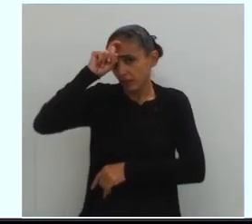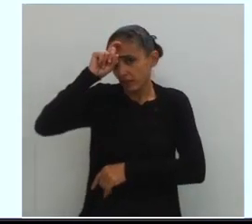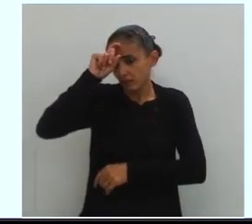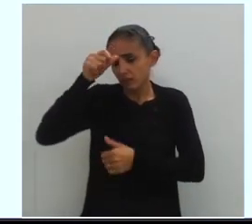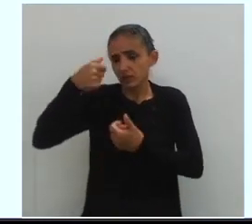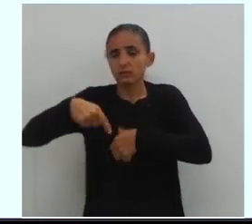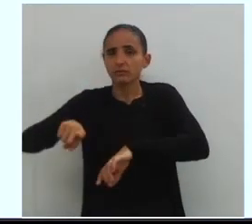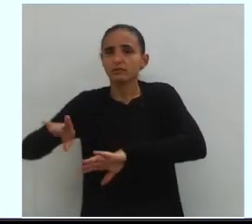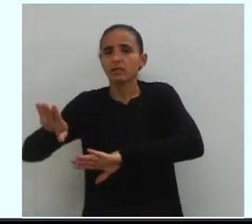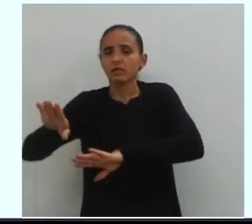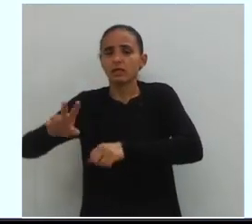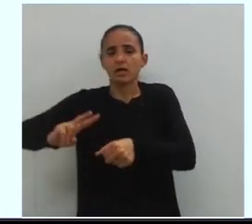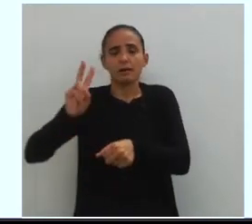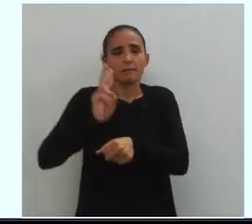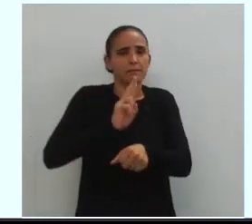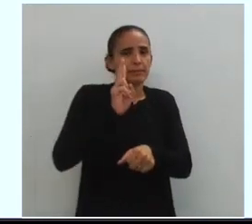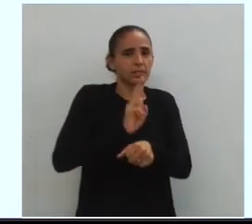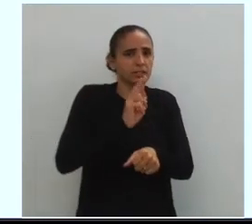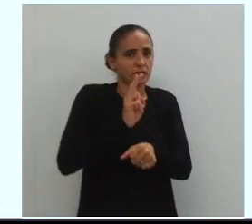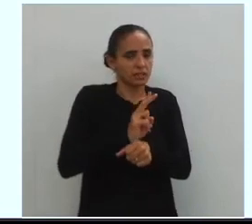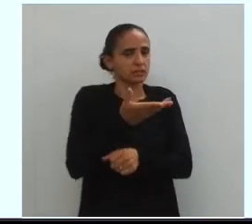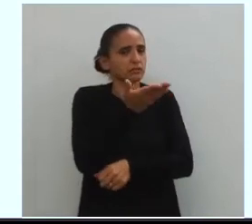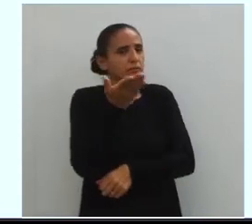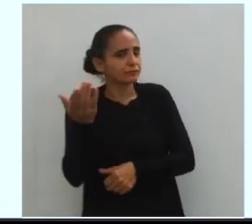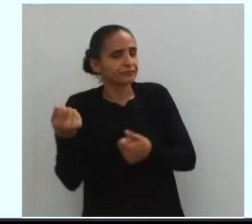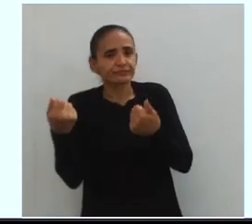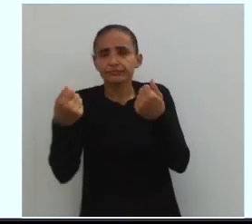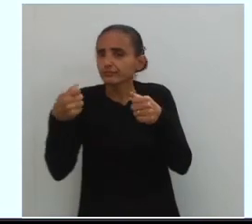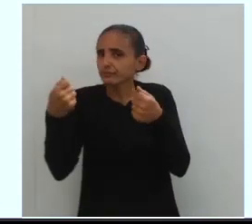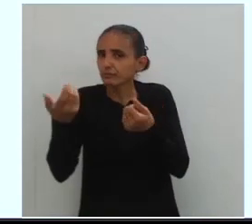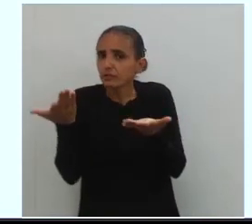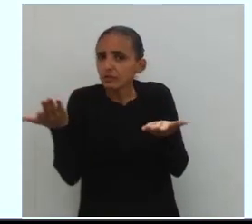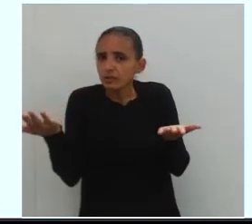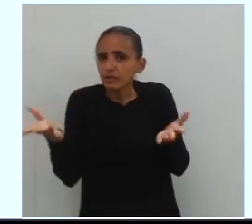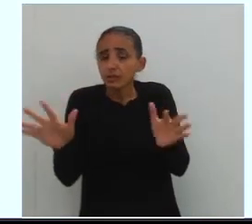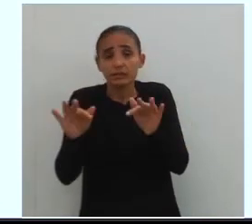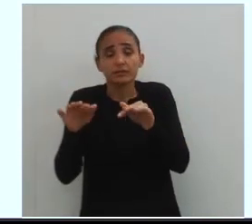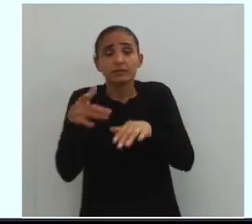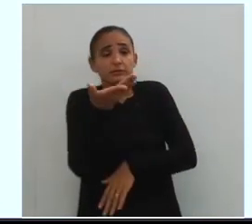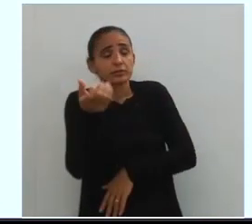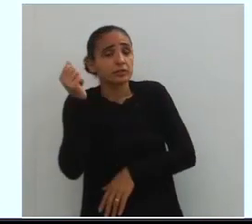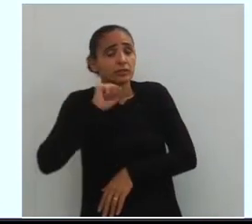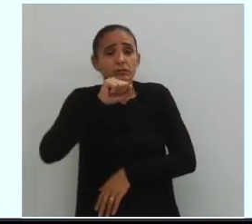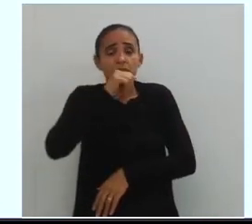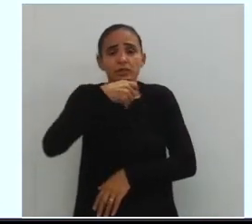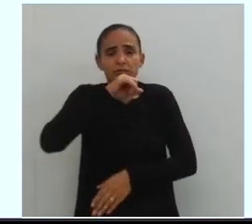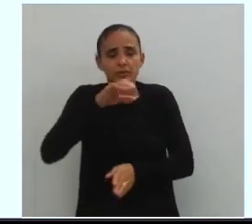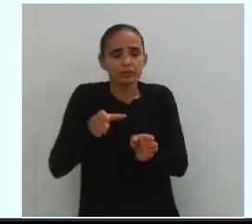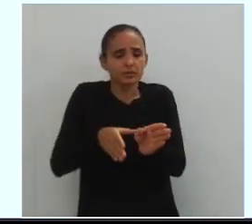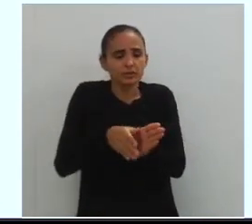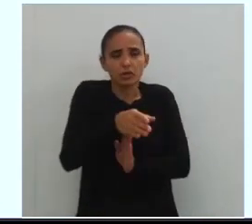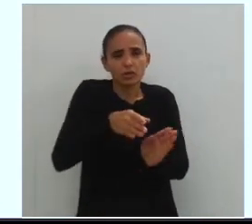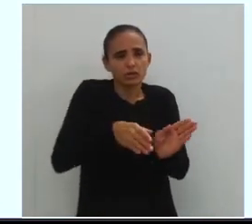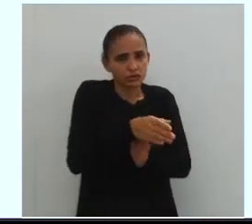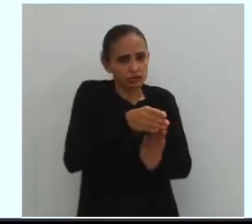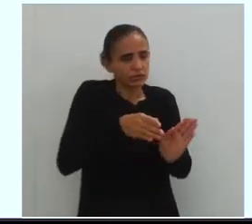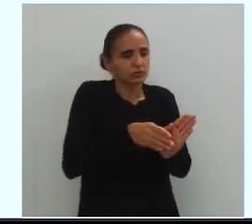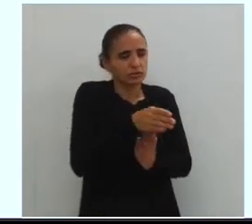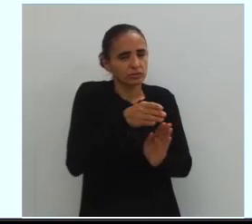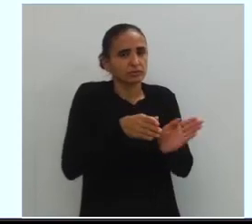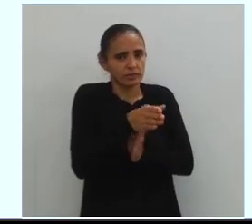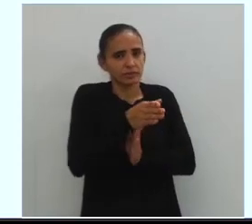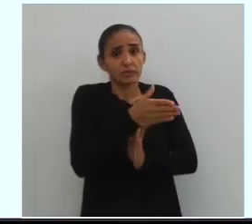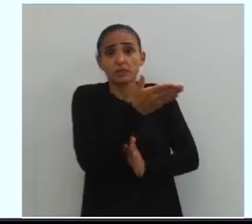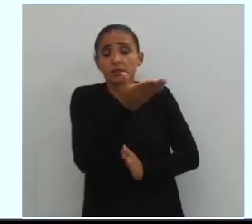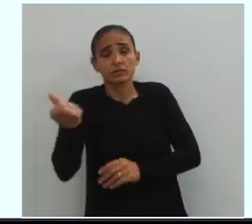dessas mudanças, na realidade, é aconselhável aí que as famílias, elas também sejam acompanhadas, né? Pois